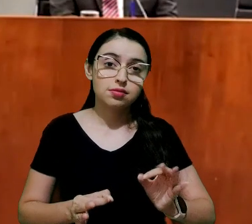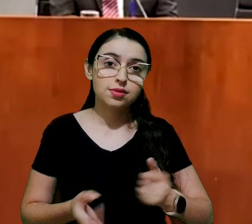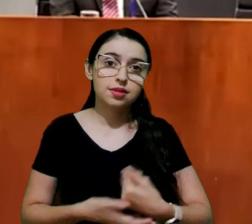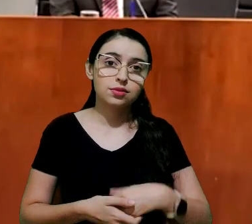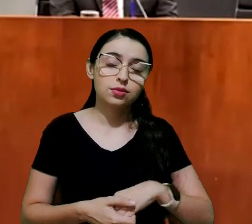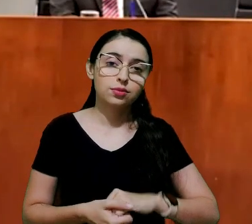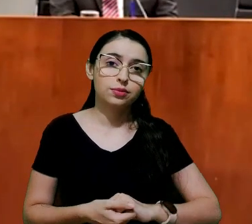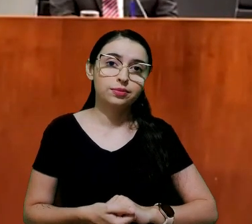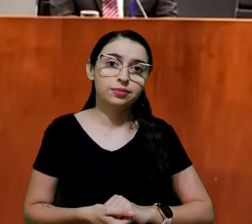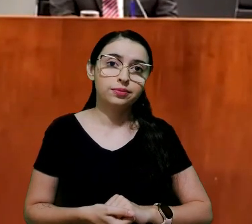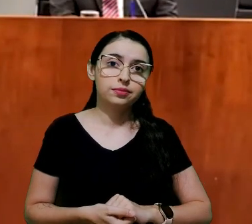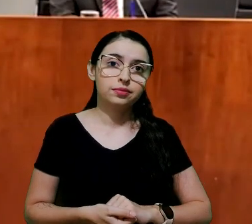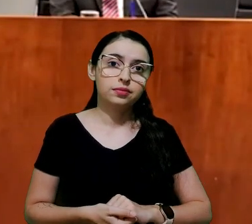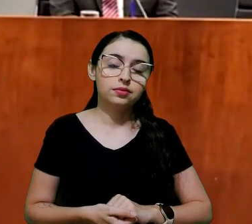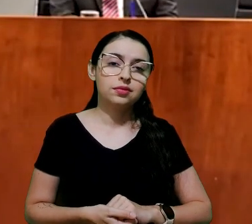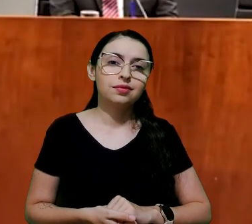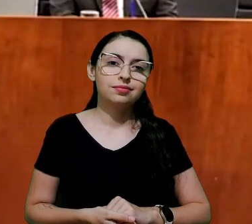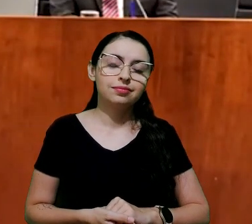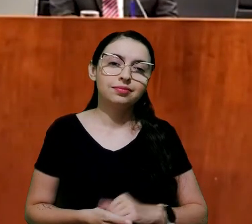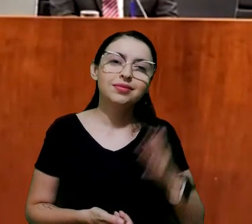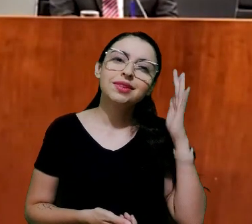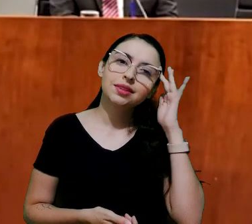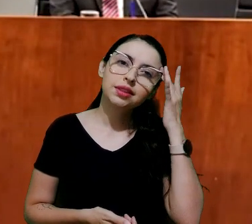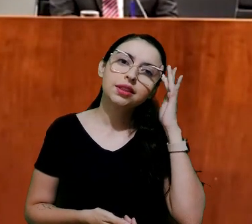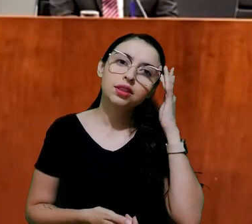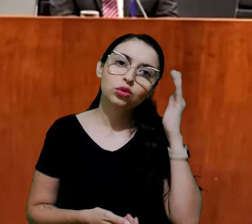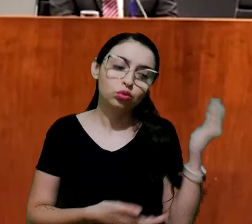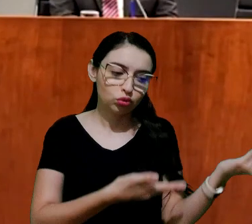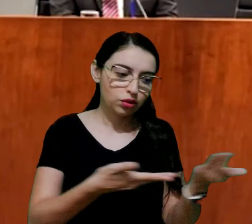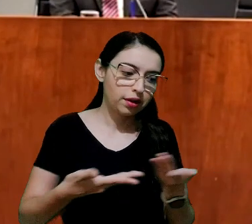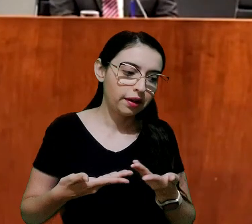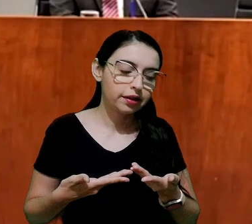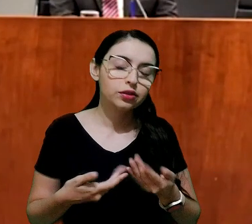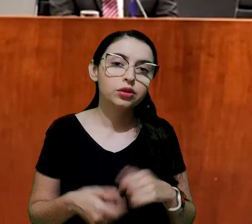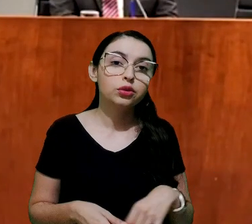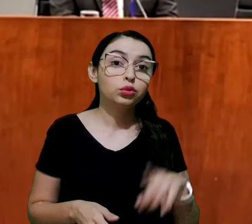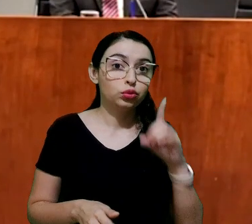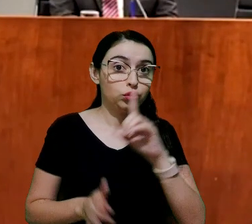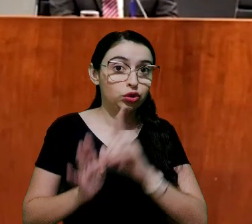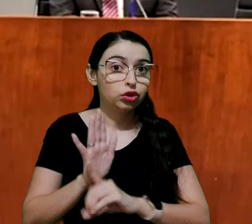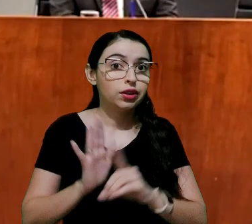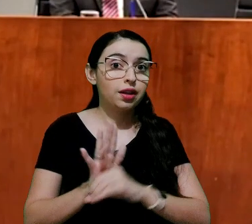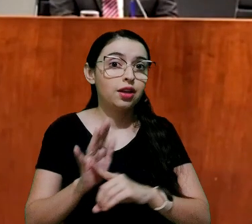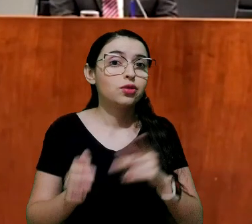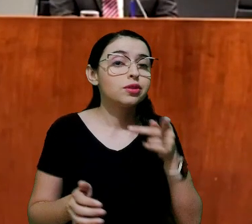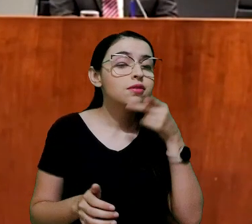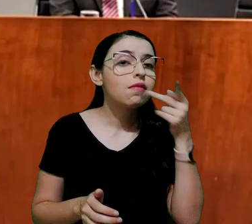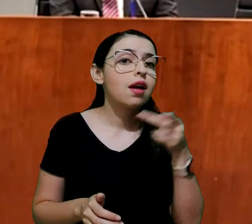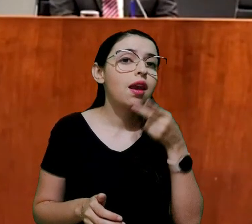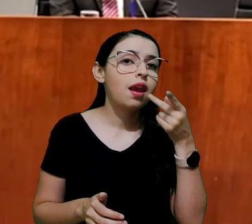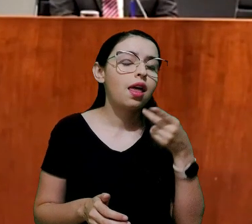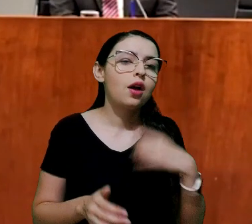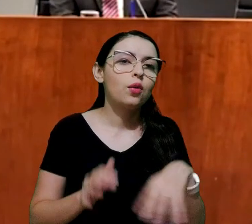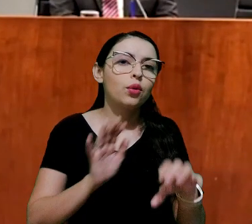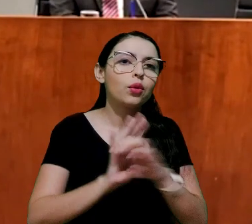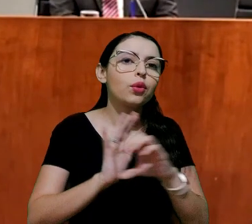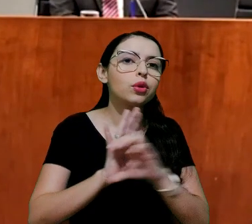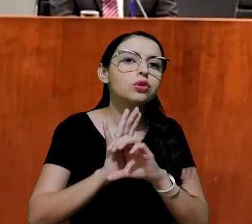É claro que os senhores me darão o direito de dizer que o Código Civil tem